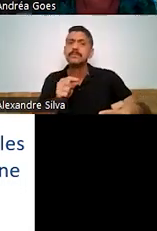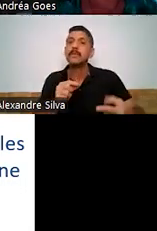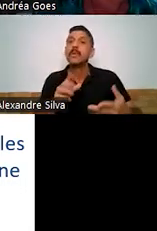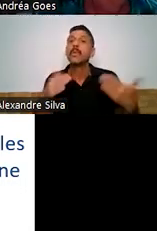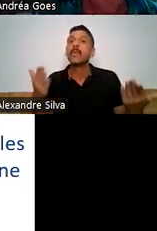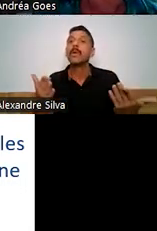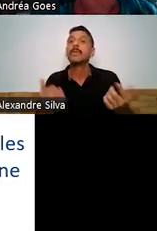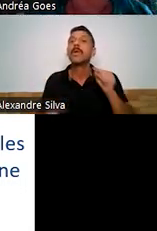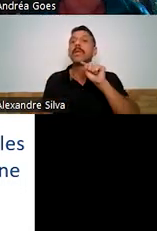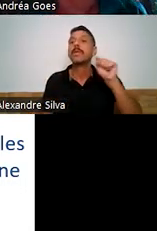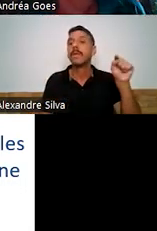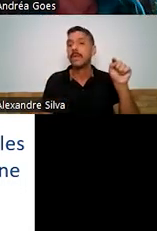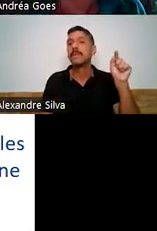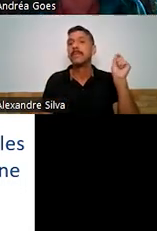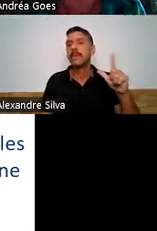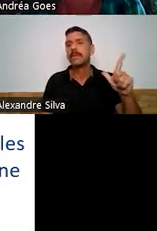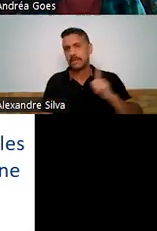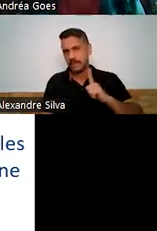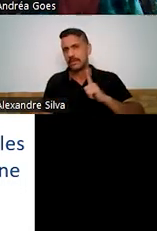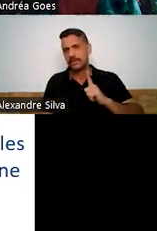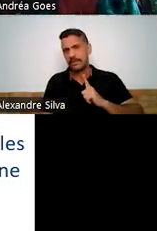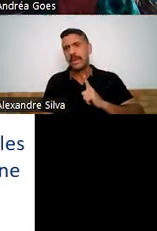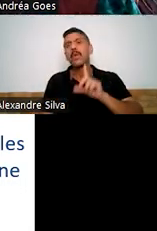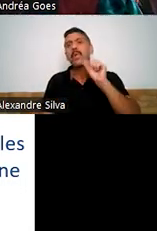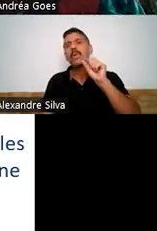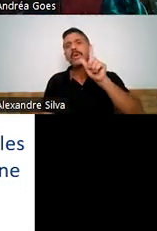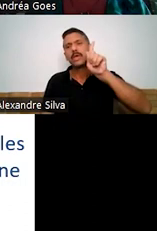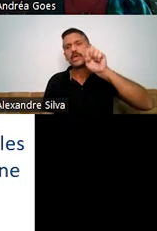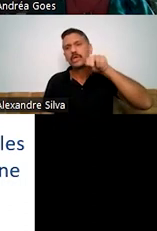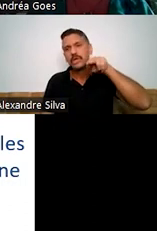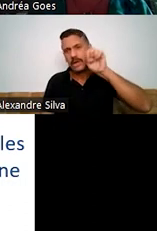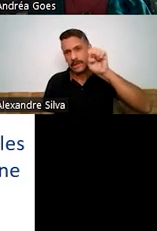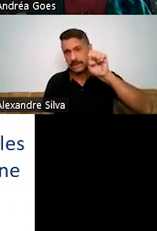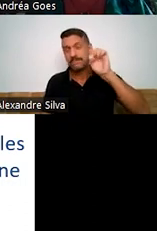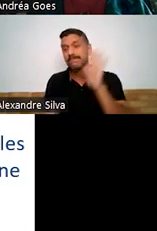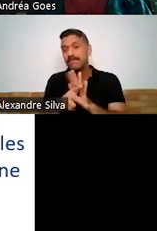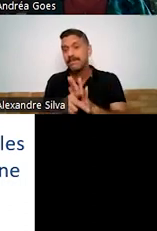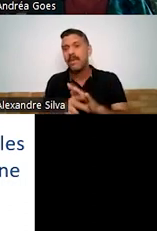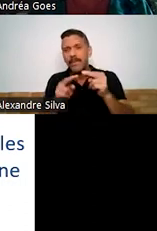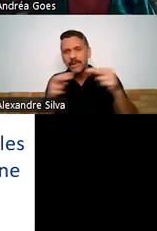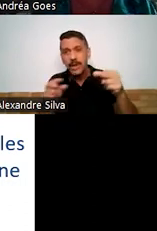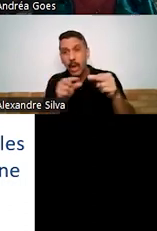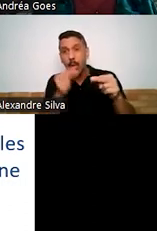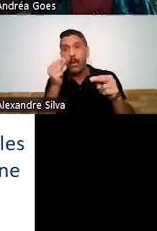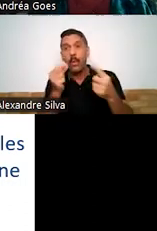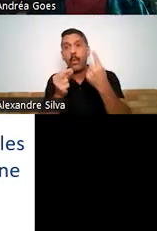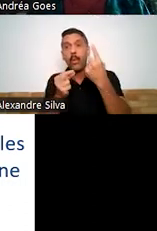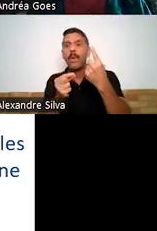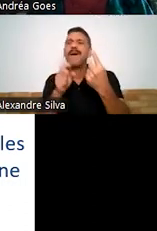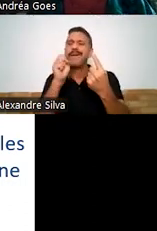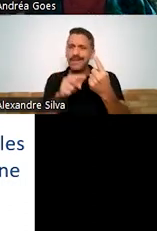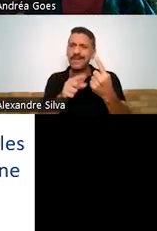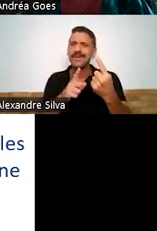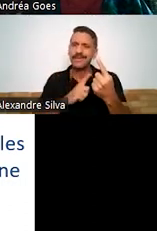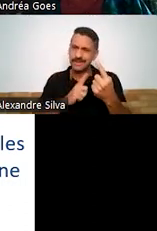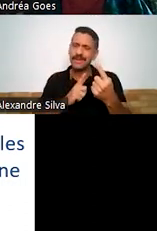quem são os indivíduos portadores do gene, que seria o gene portador que